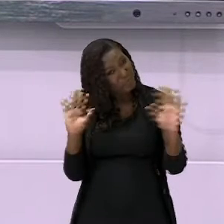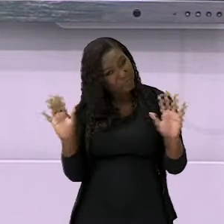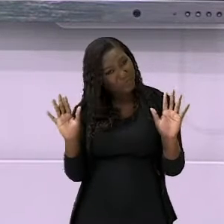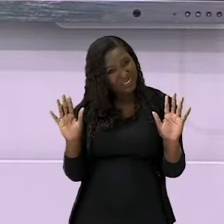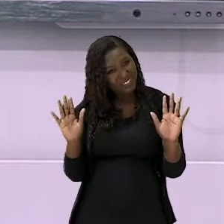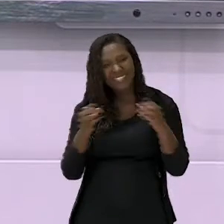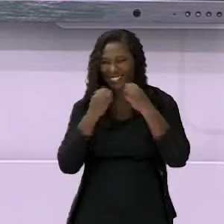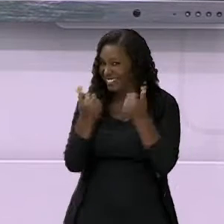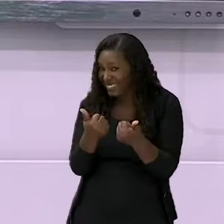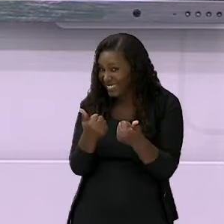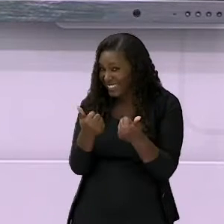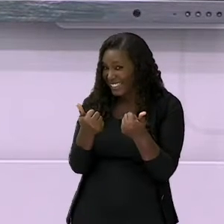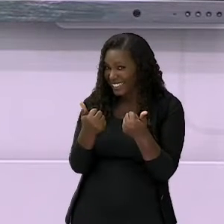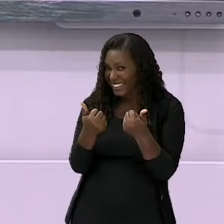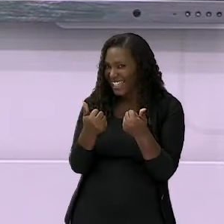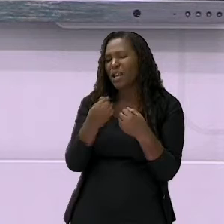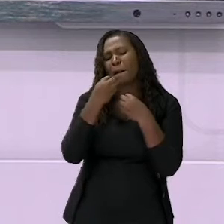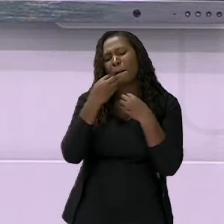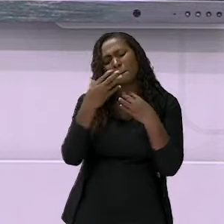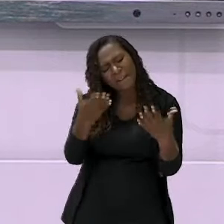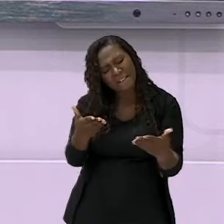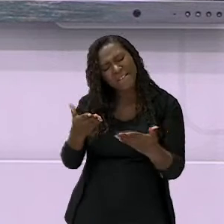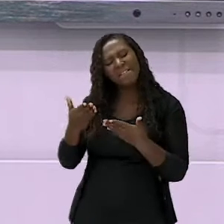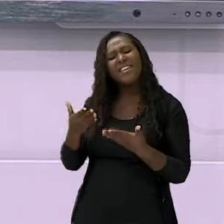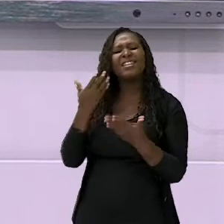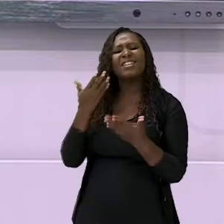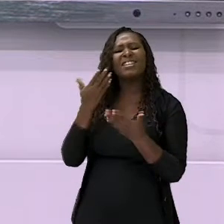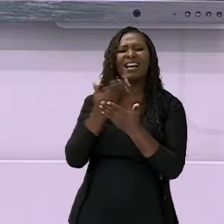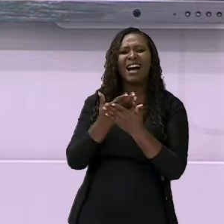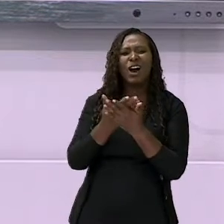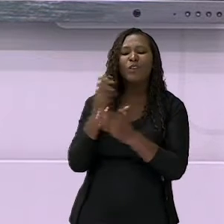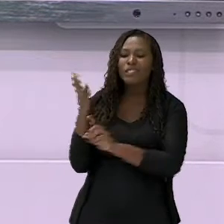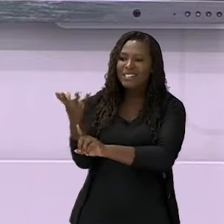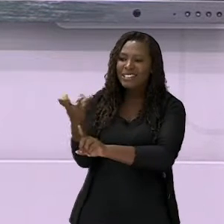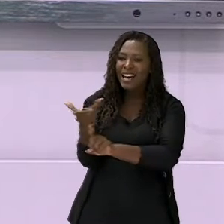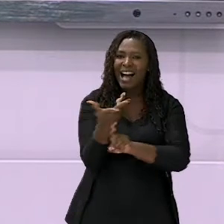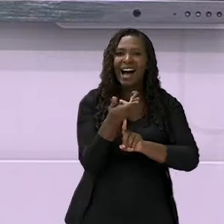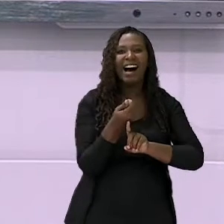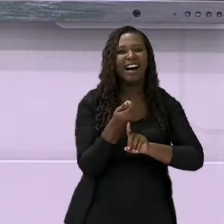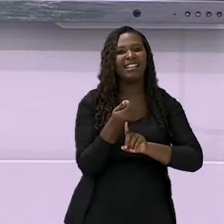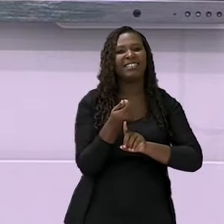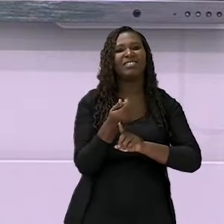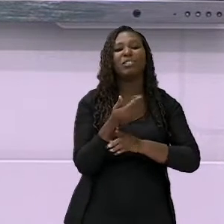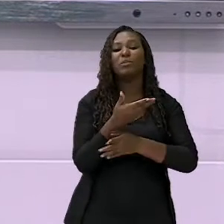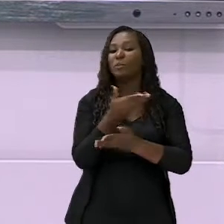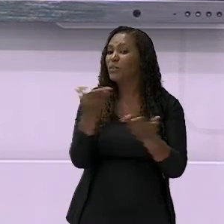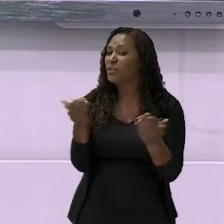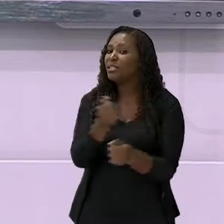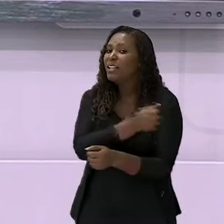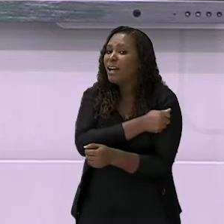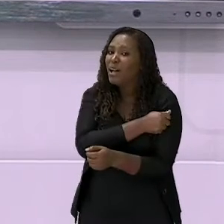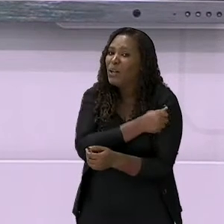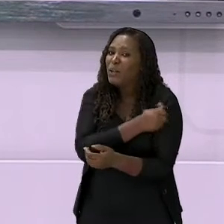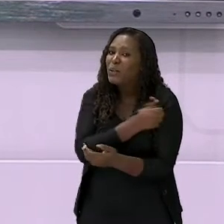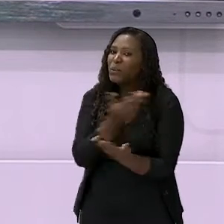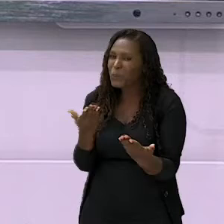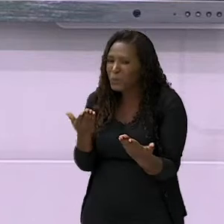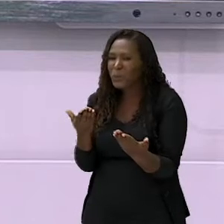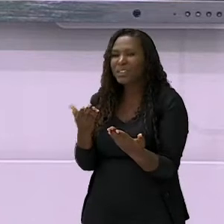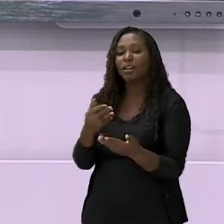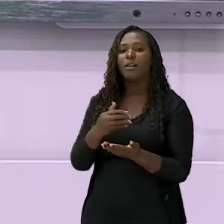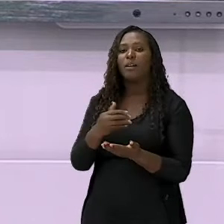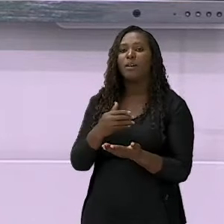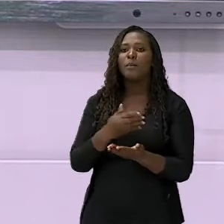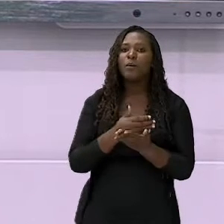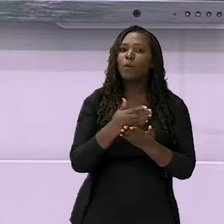Olá, tudo bem? Seja bem-vindo para mais uma aula de arte para os anos iniciais. E para nós darmos início, eu vou sugerir,